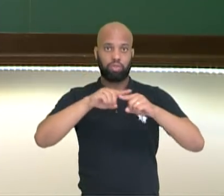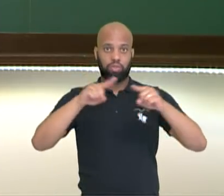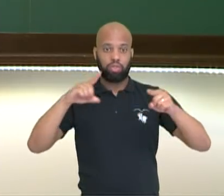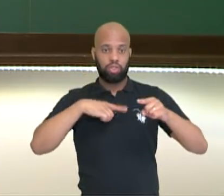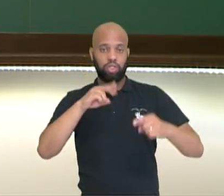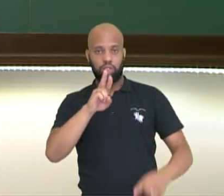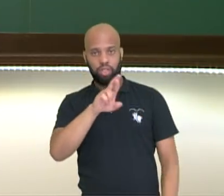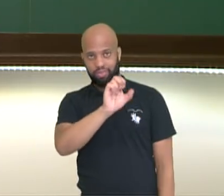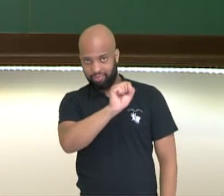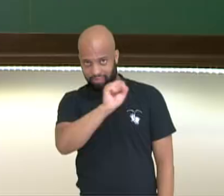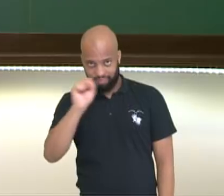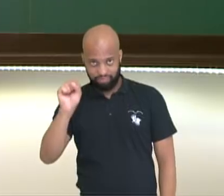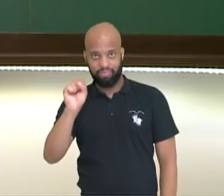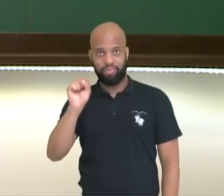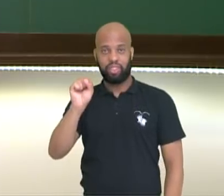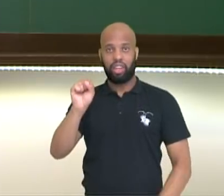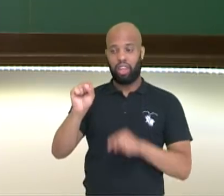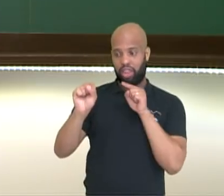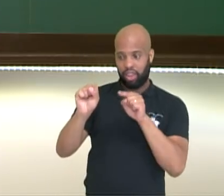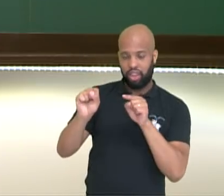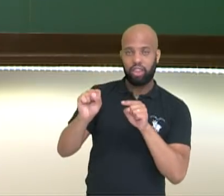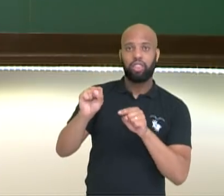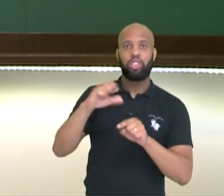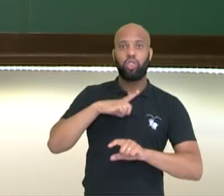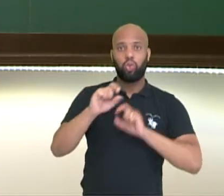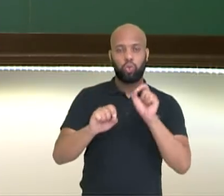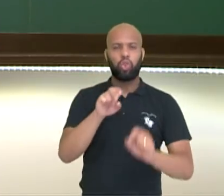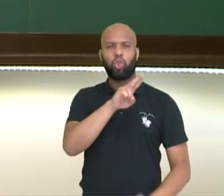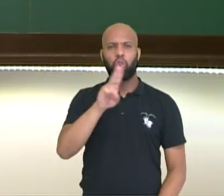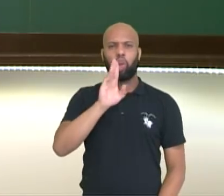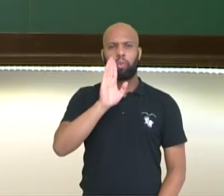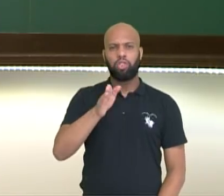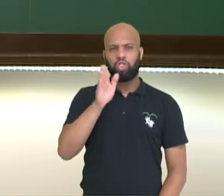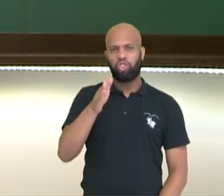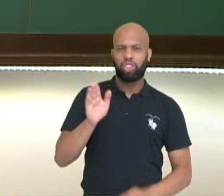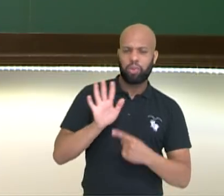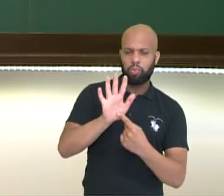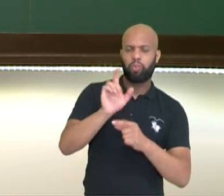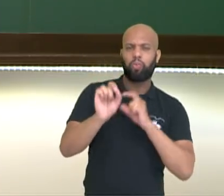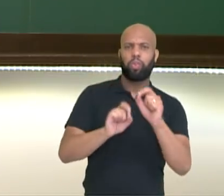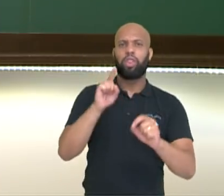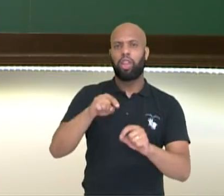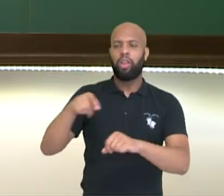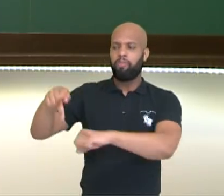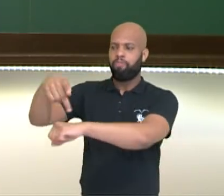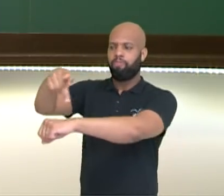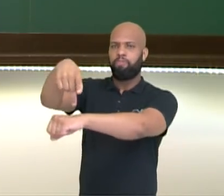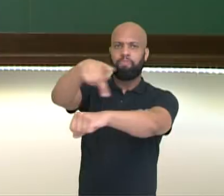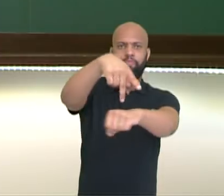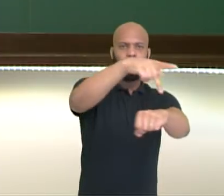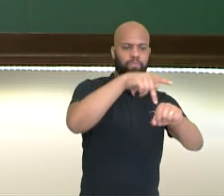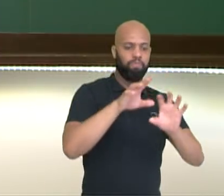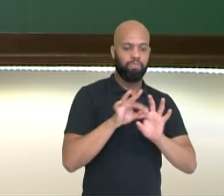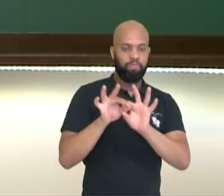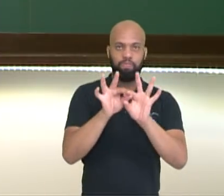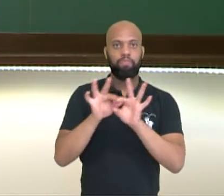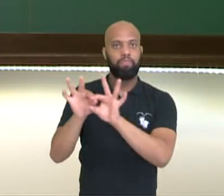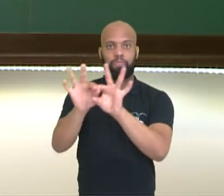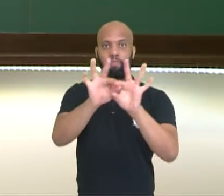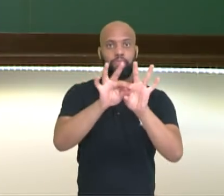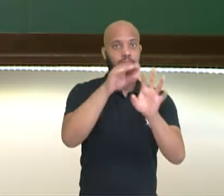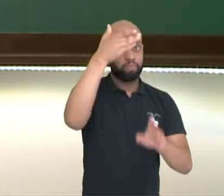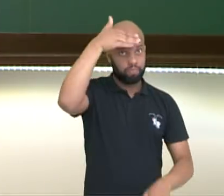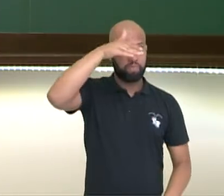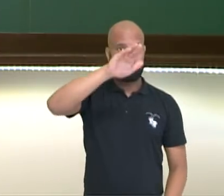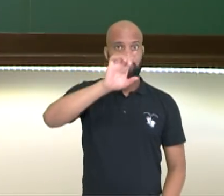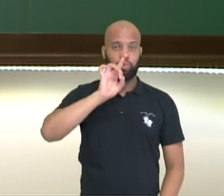das Repúblicas Socialistas Soviéticas, como o próprio nome diz, é um conjunto de países, é uma união de repúblicas sob o